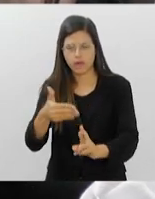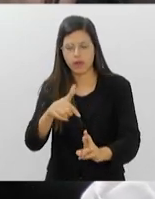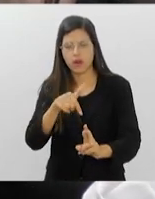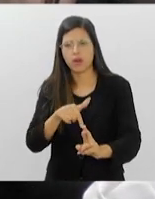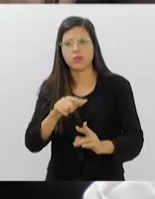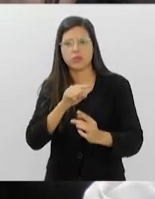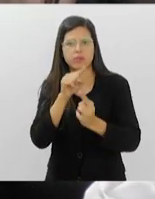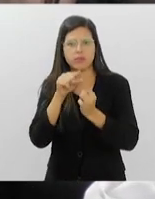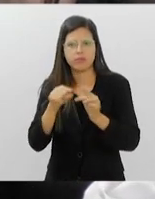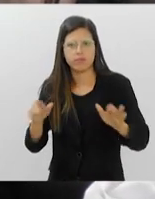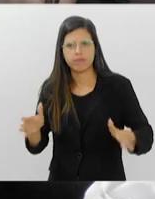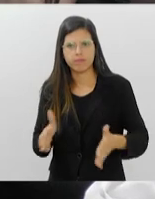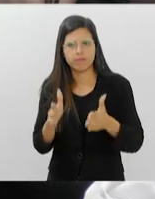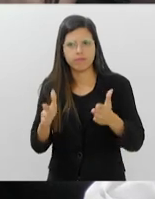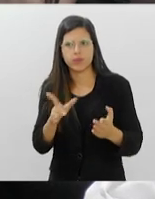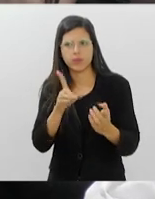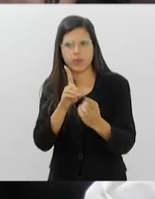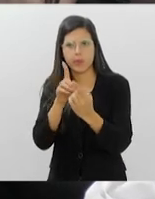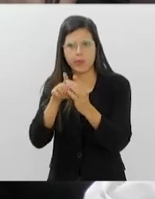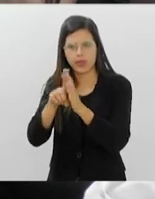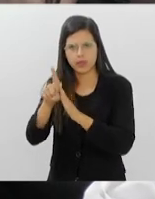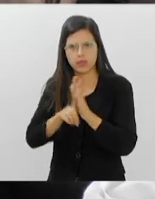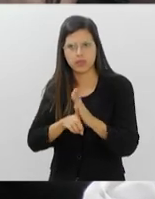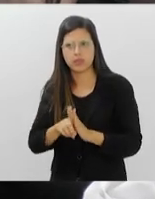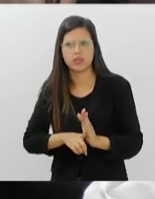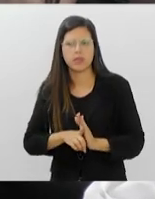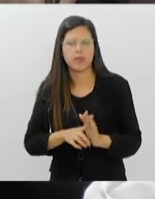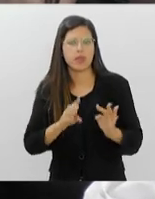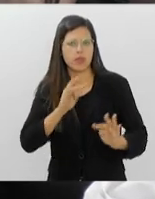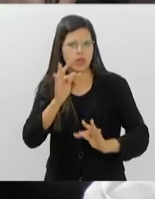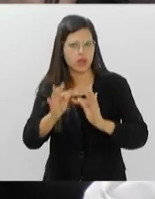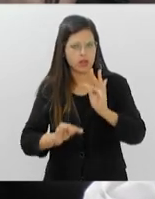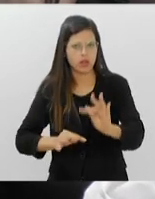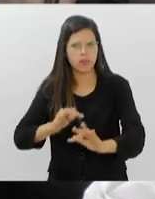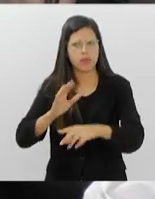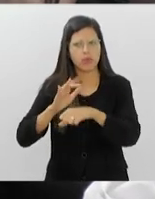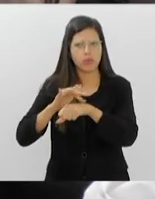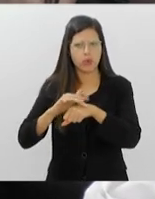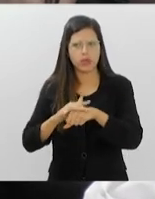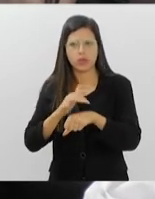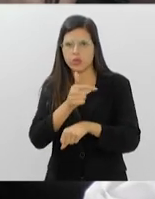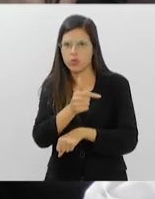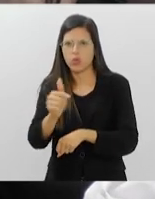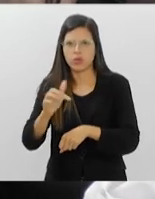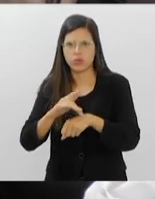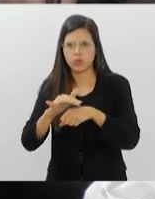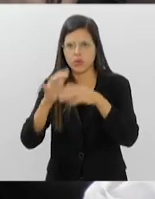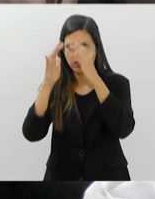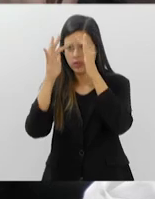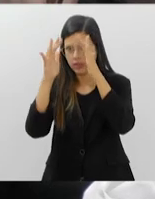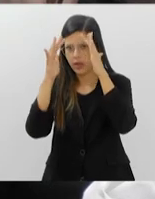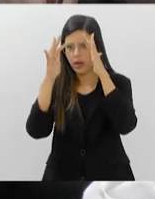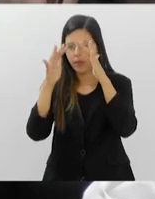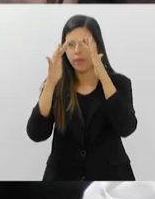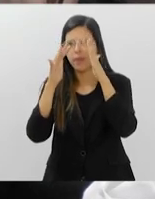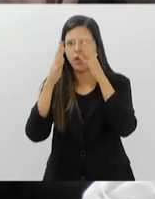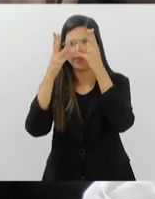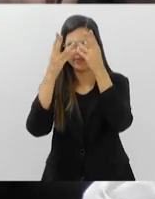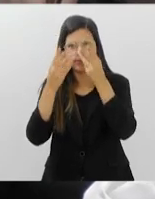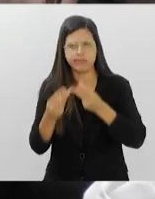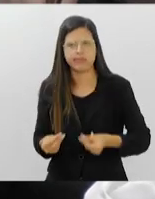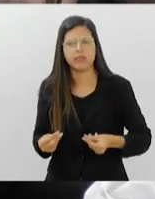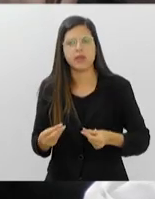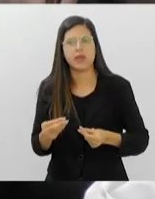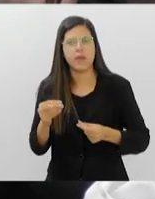objetivo promover o exame para diagnóstico e tratamento das doenças de Alzheimer e outras doenças cerebrais de caráter degenerativo o